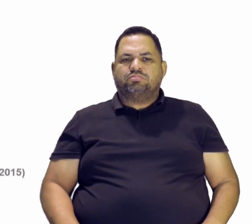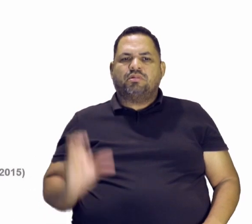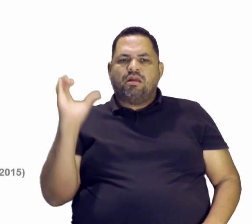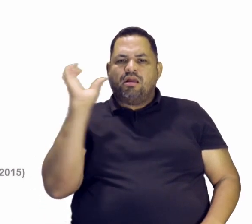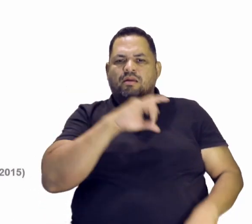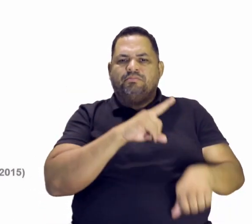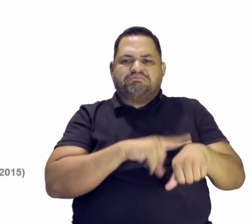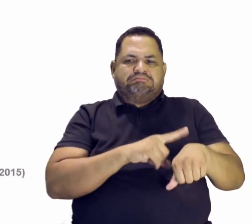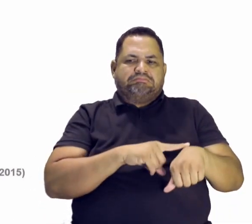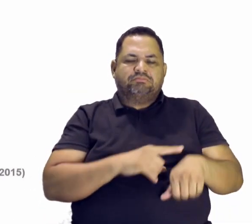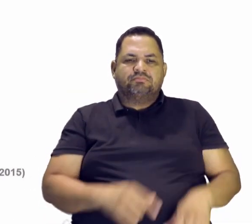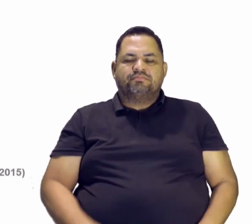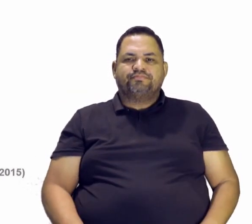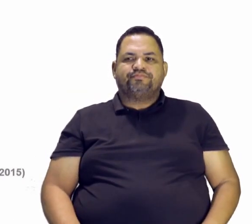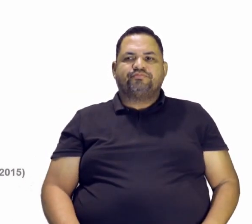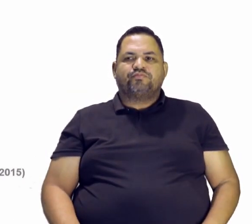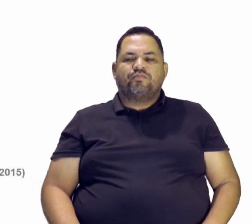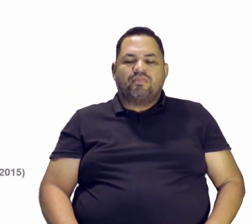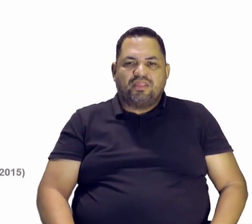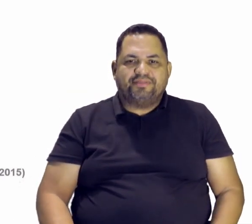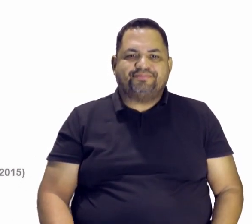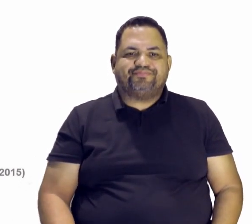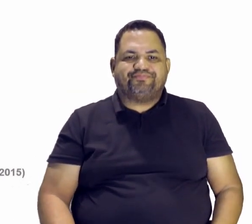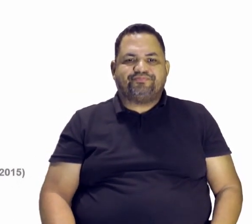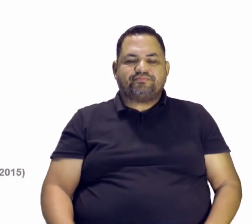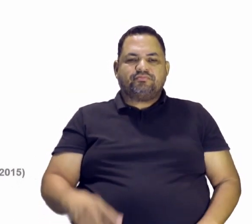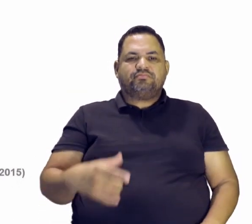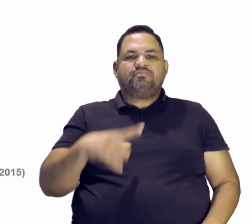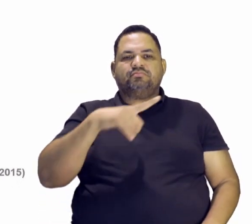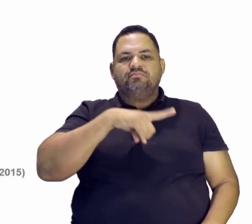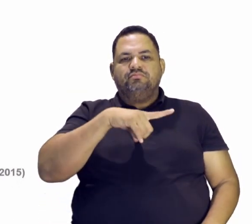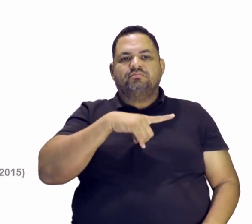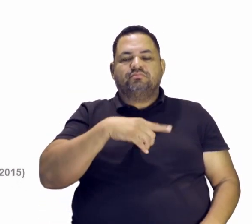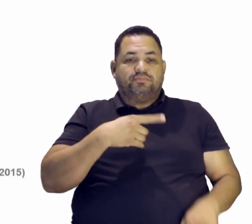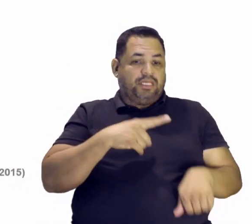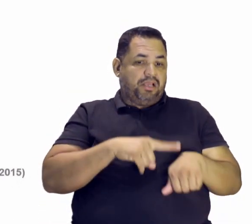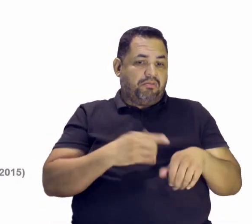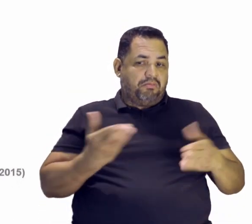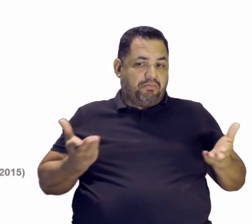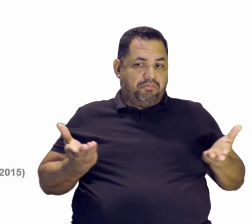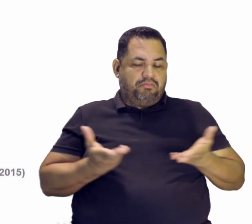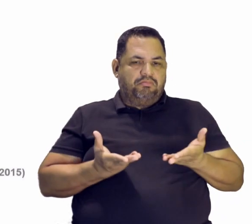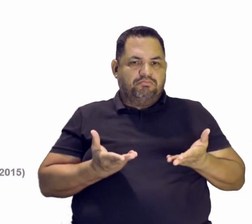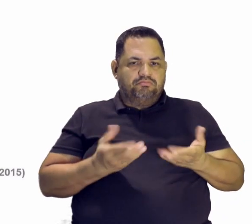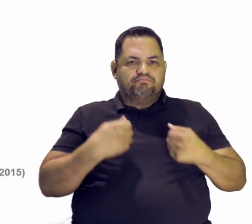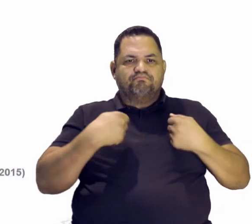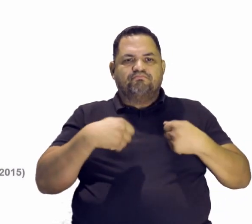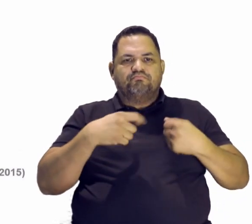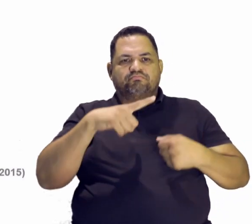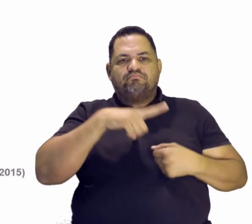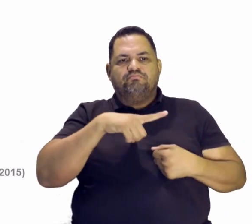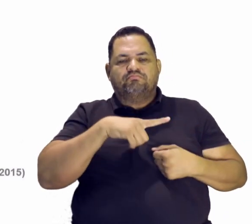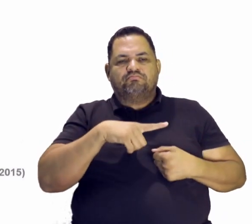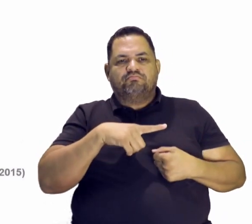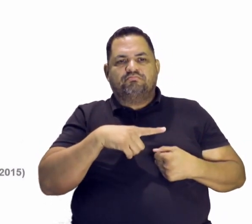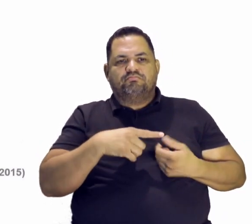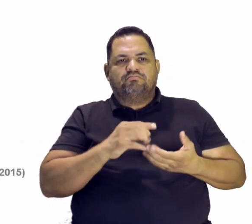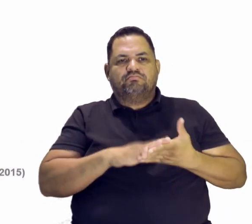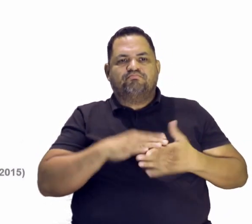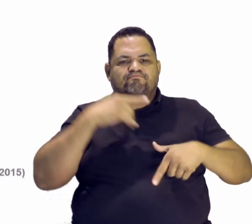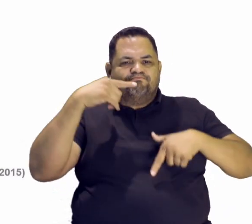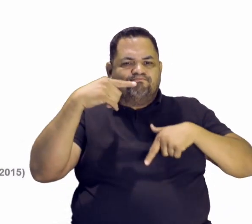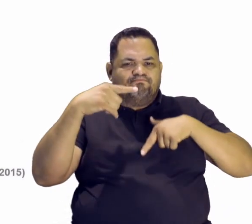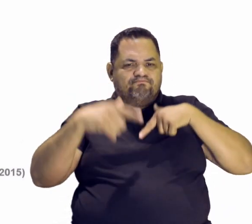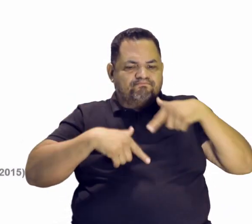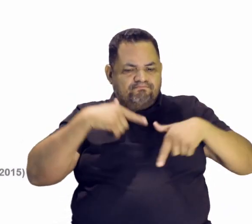do imediatismo? Pois é, então a gente está pegando mais nesse momento. Então eu preciso de ter mais, eu tenho que